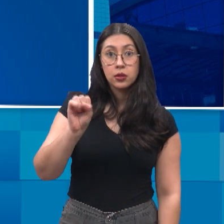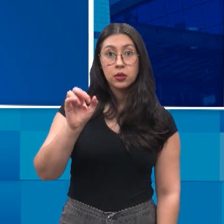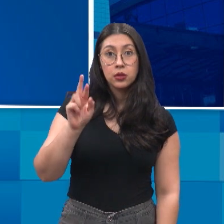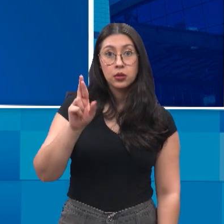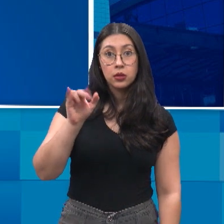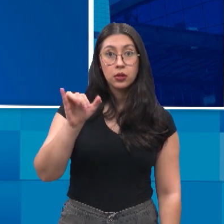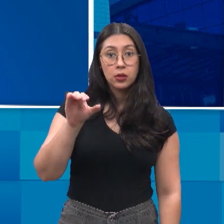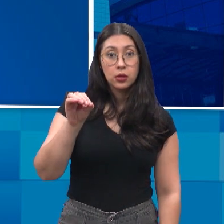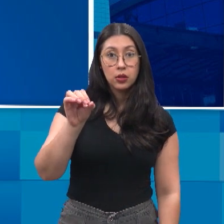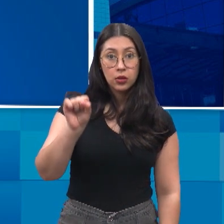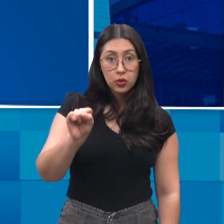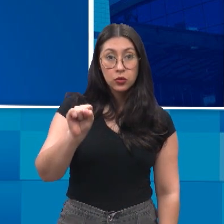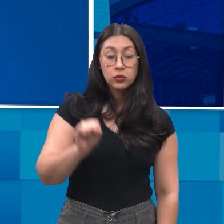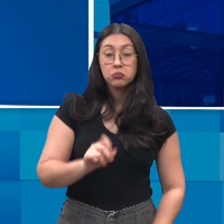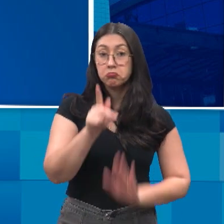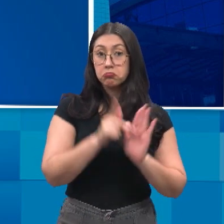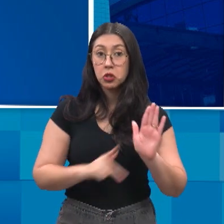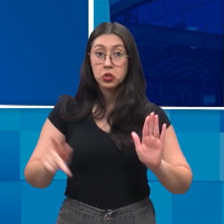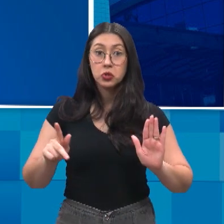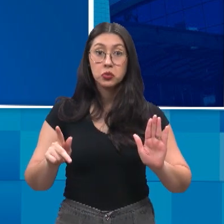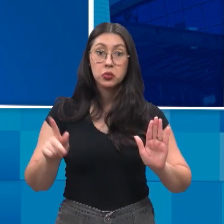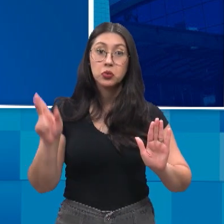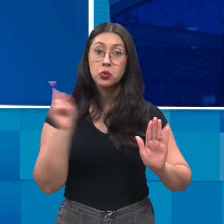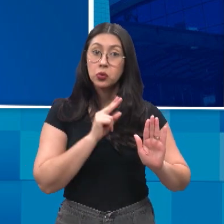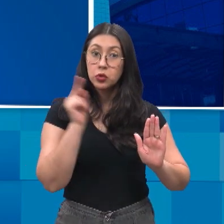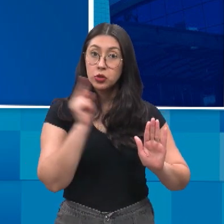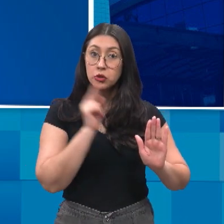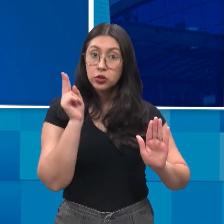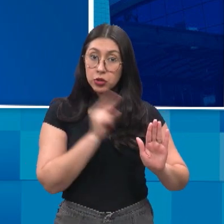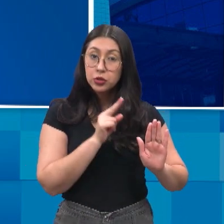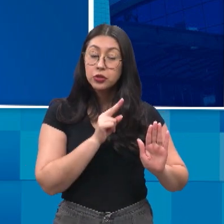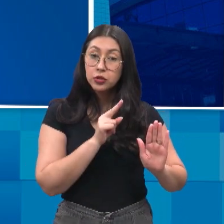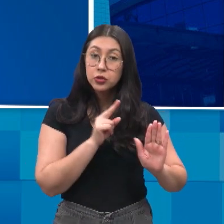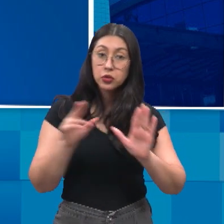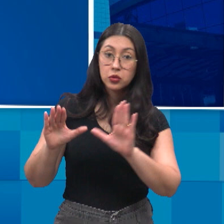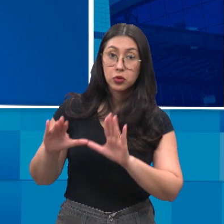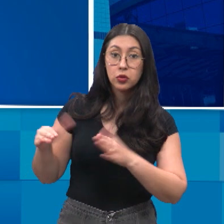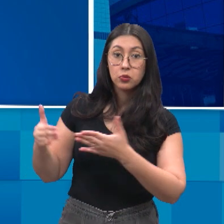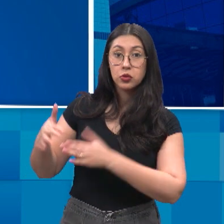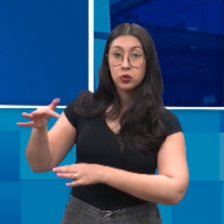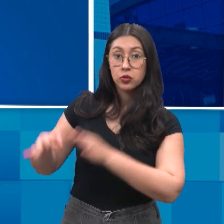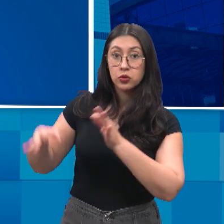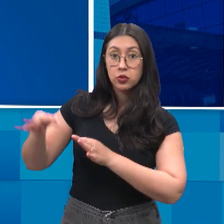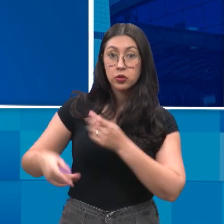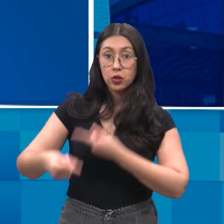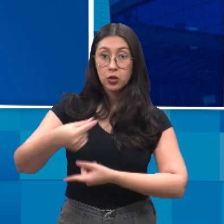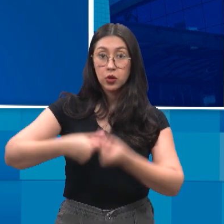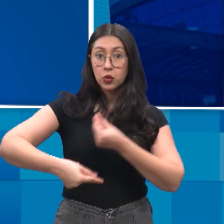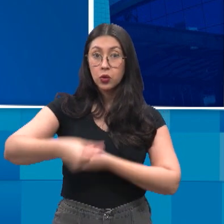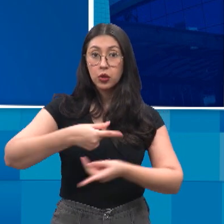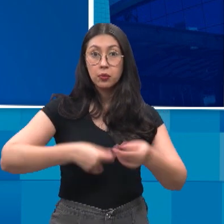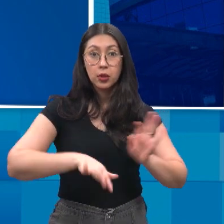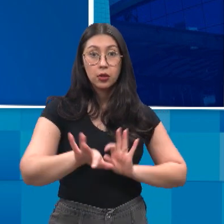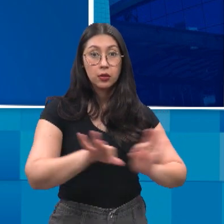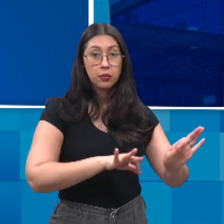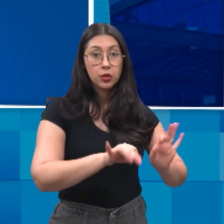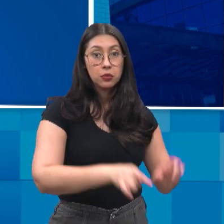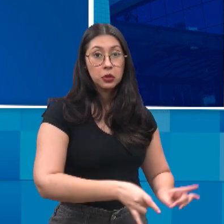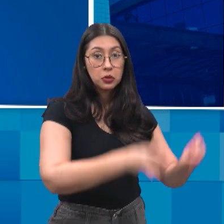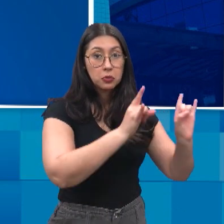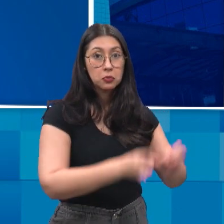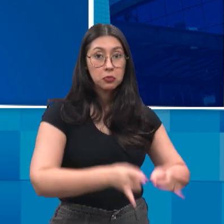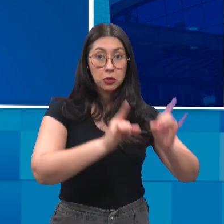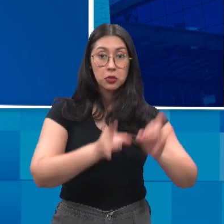Rito ordinário, comissões. Rito urgente, comissões Justiça, Economia e Planejamento